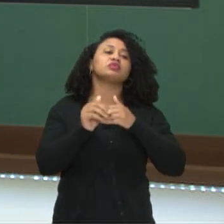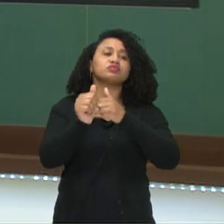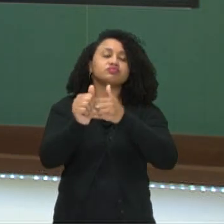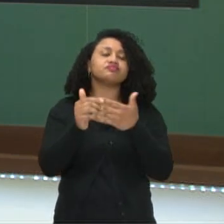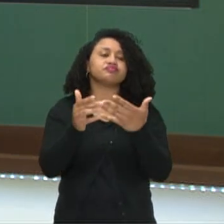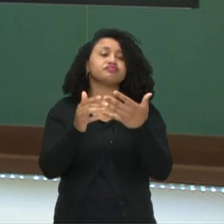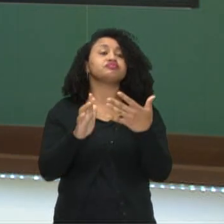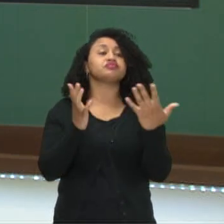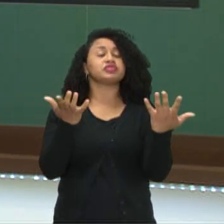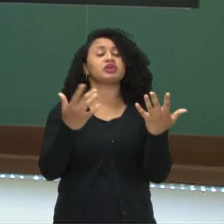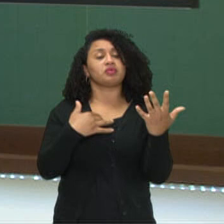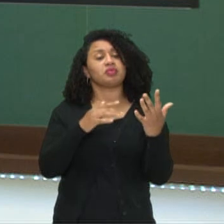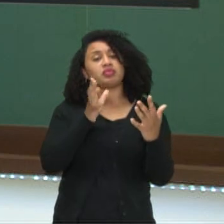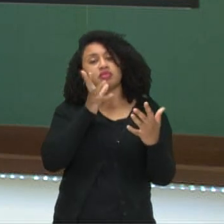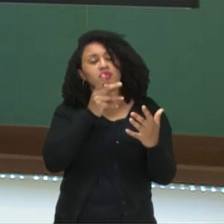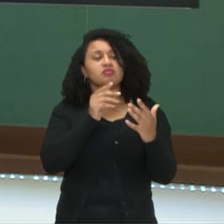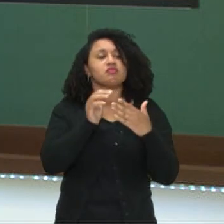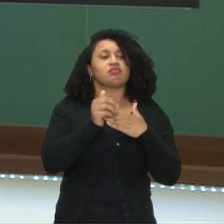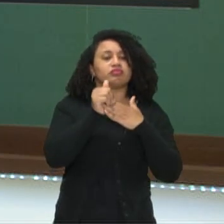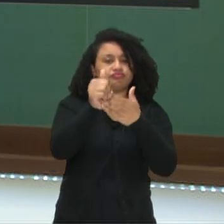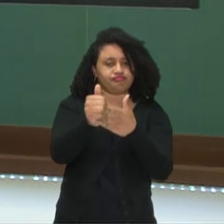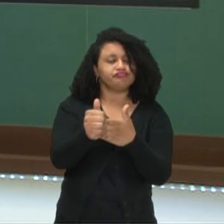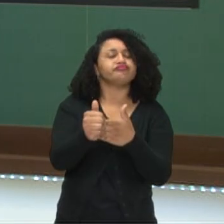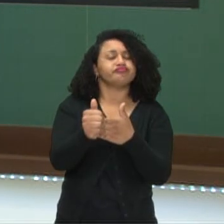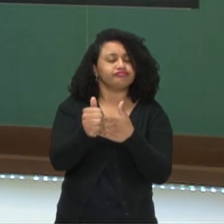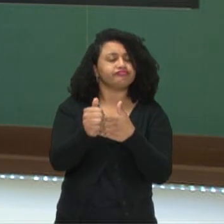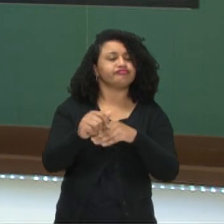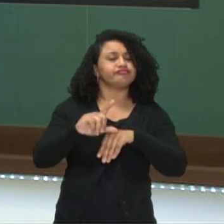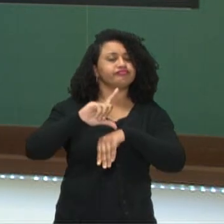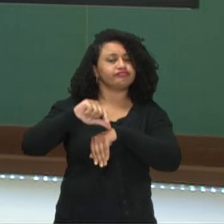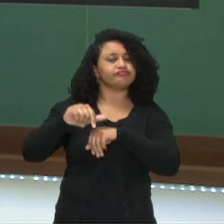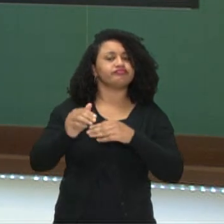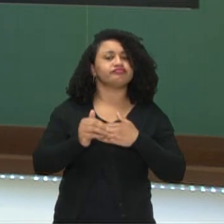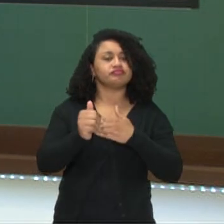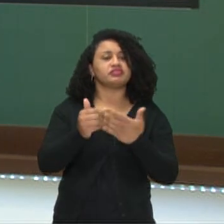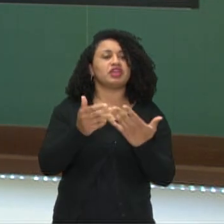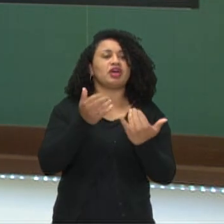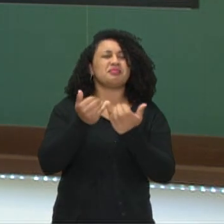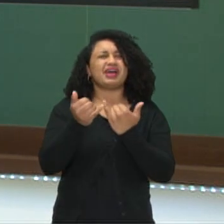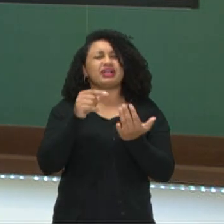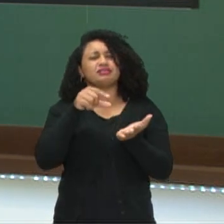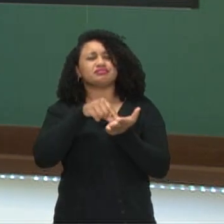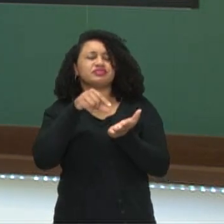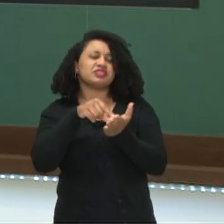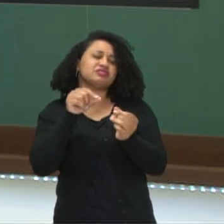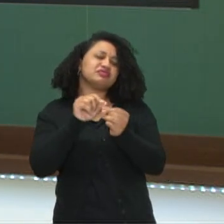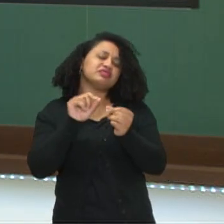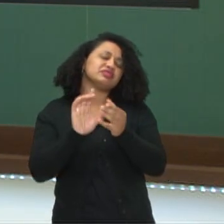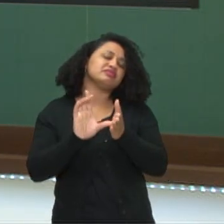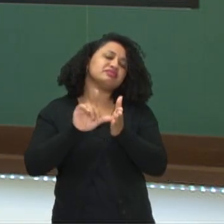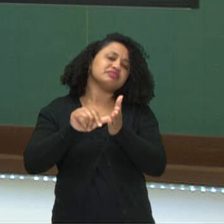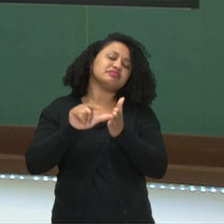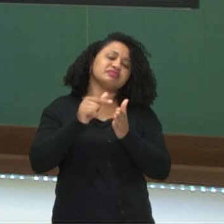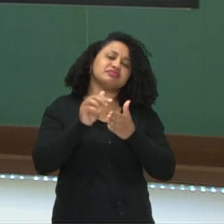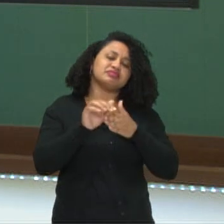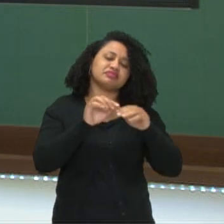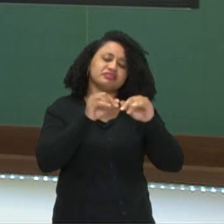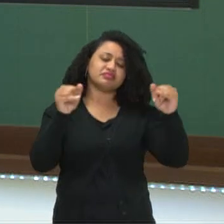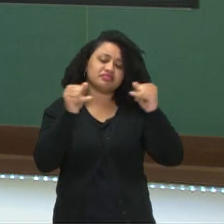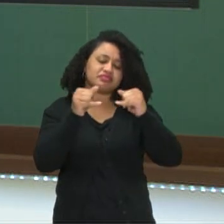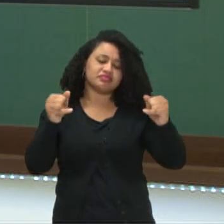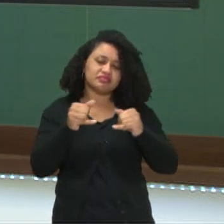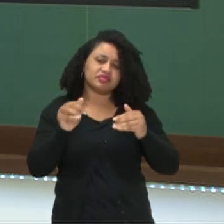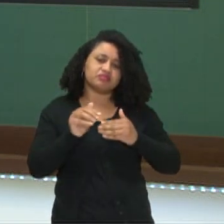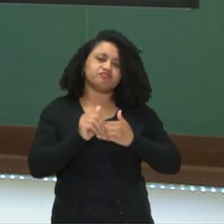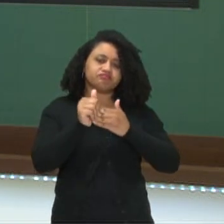ele atrasa a condução, tá? É como se o capacitor causasse um atraso no circuito na condução,